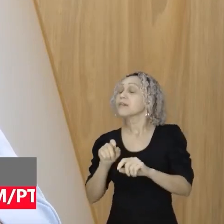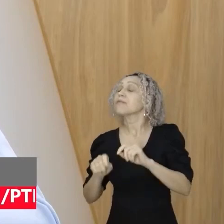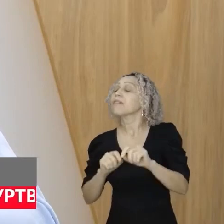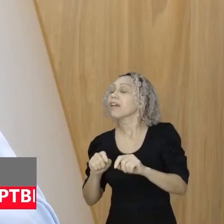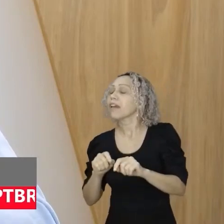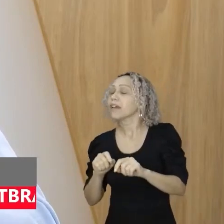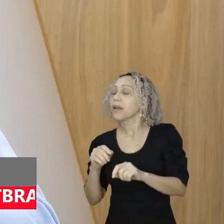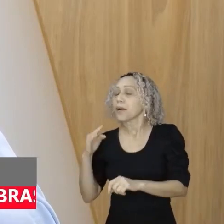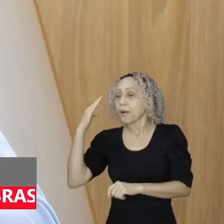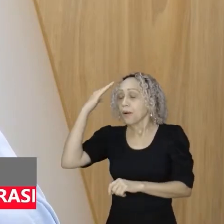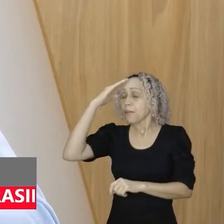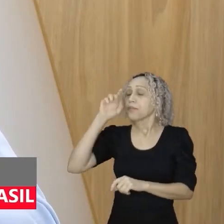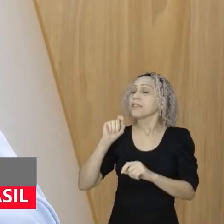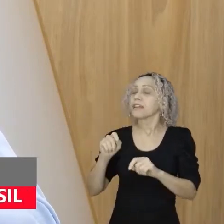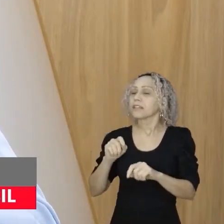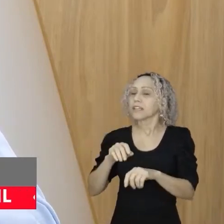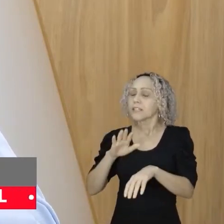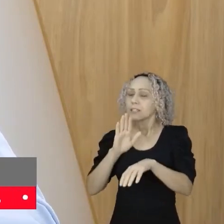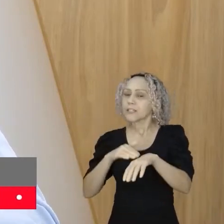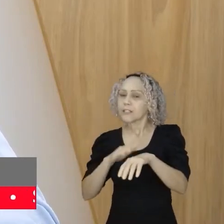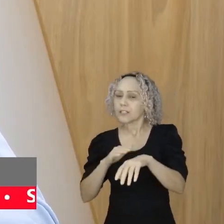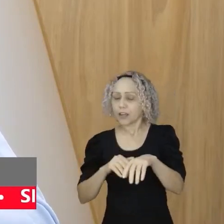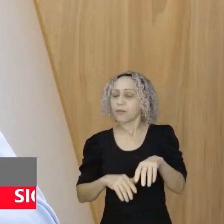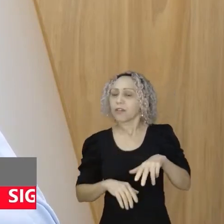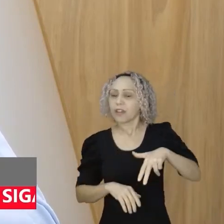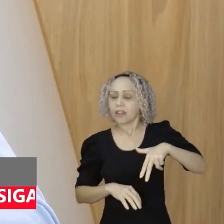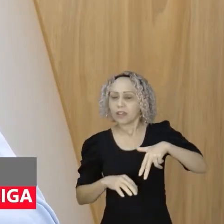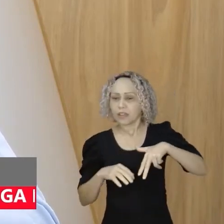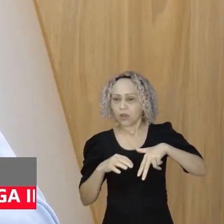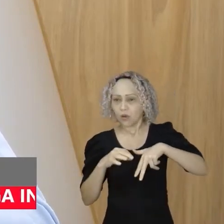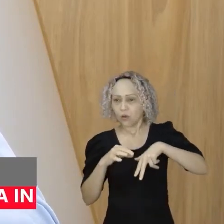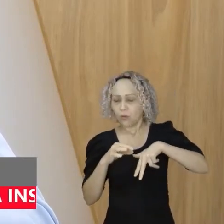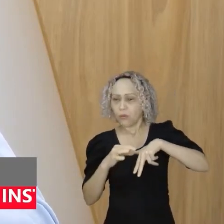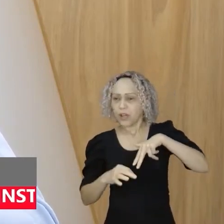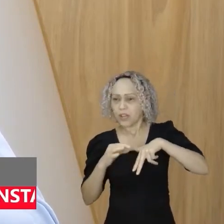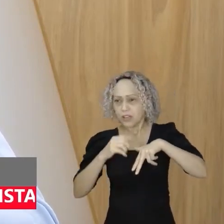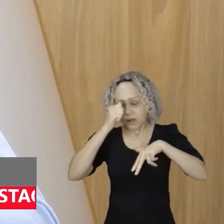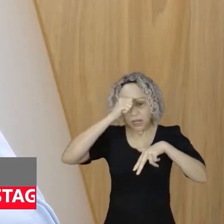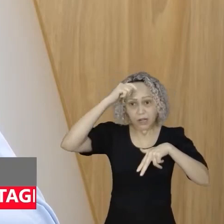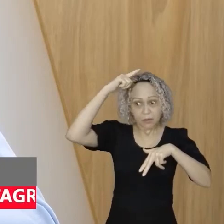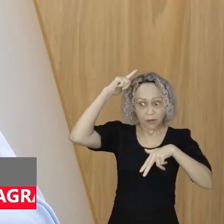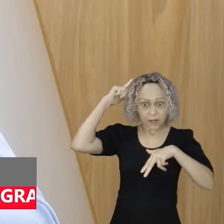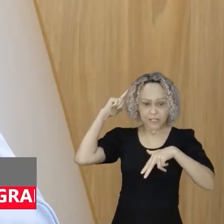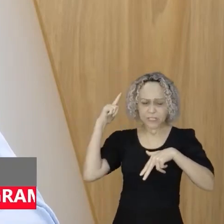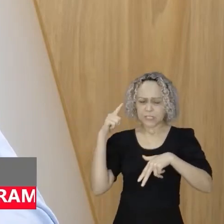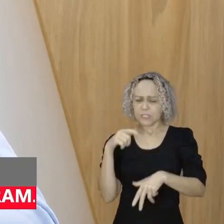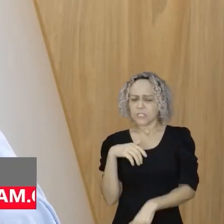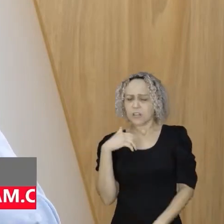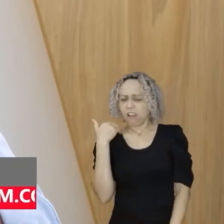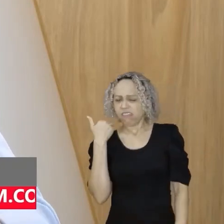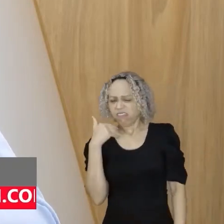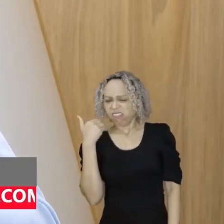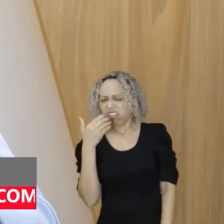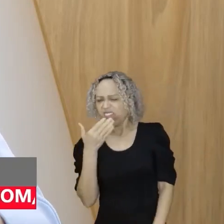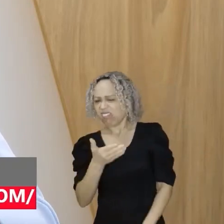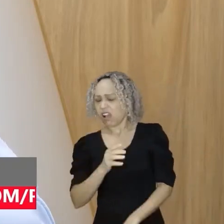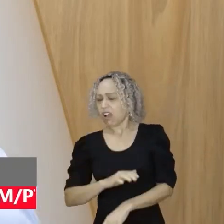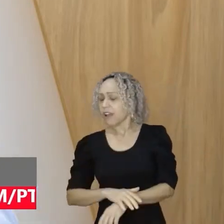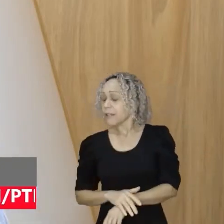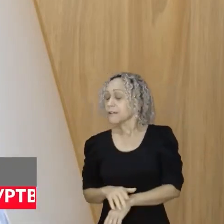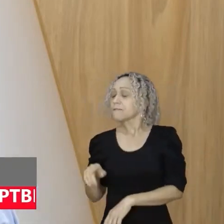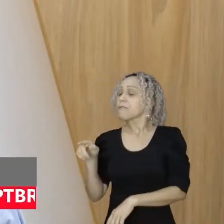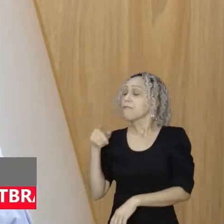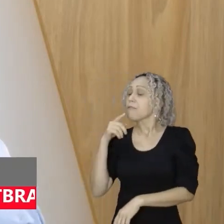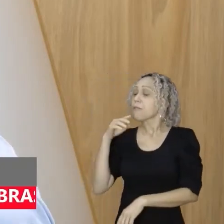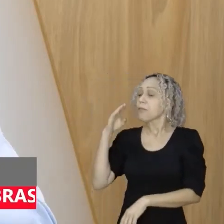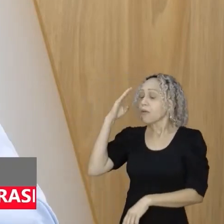ele chamou o Alexandre de Moraes de canalha e disse que não aceitaria mais decisões do Supremo. Acho que a partir daí os ataques foram